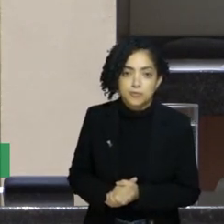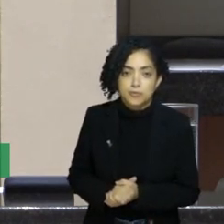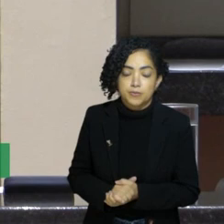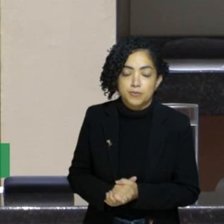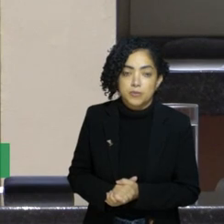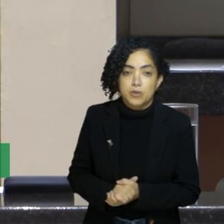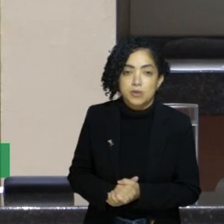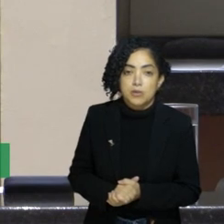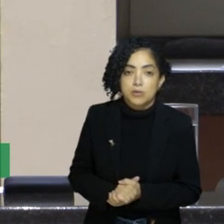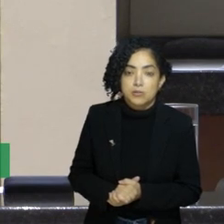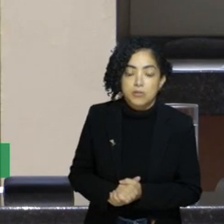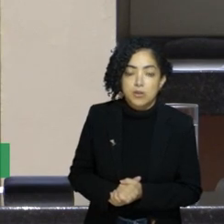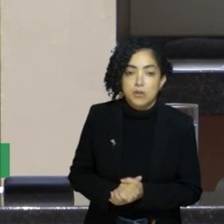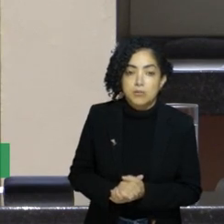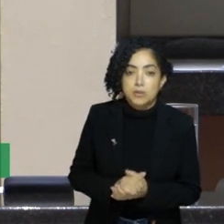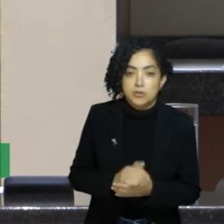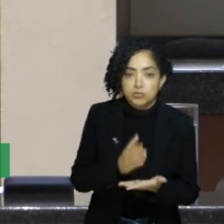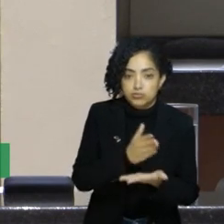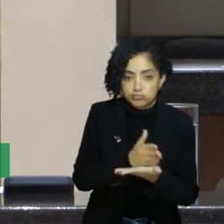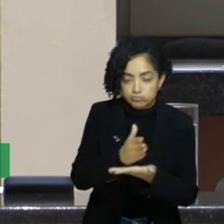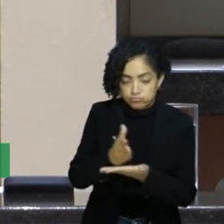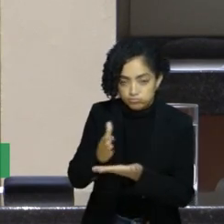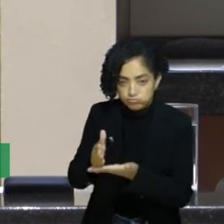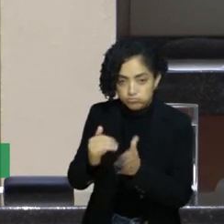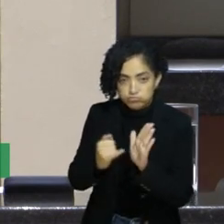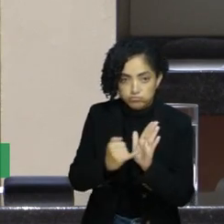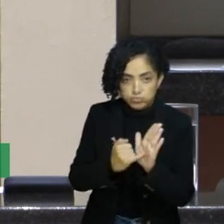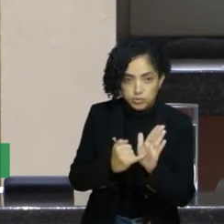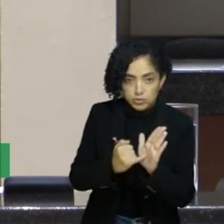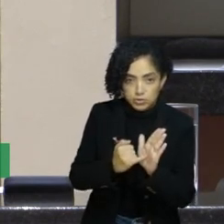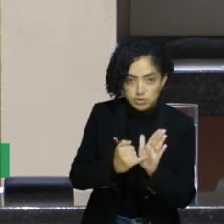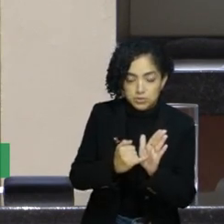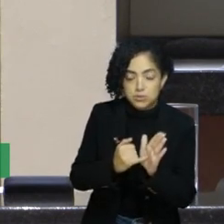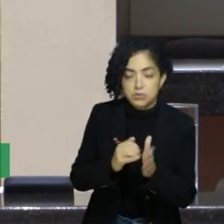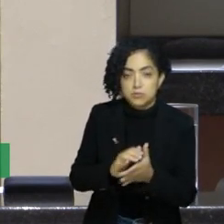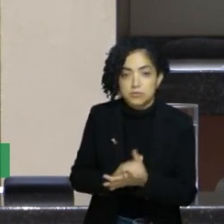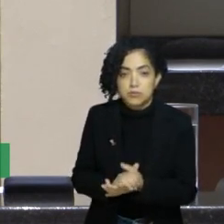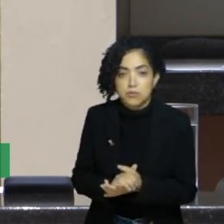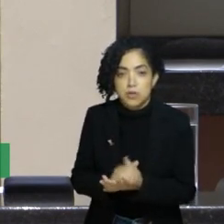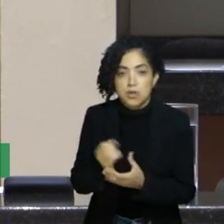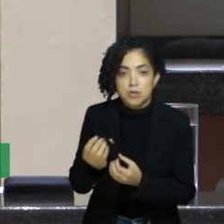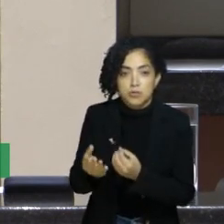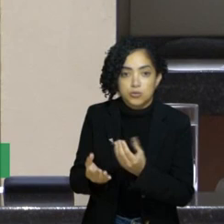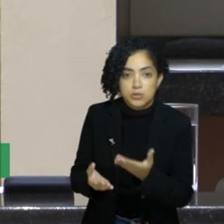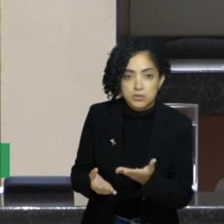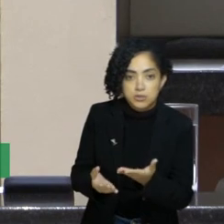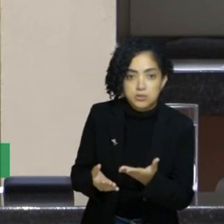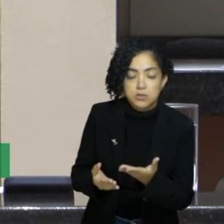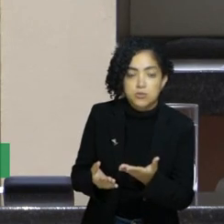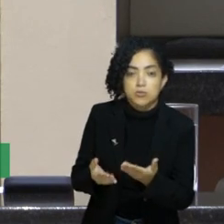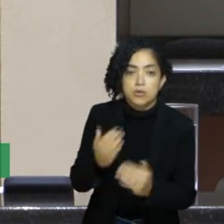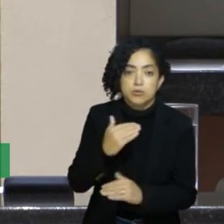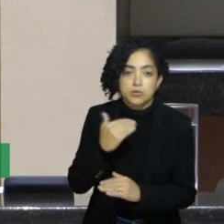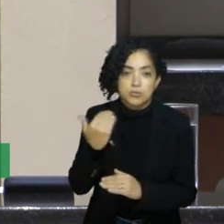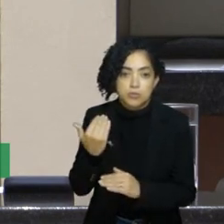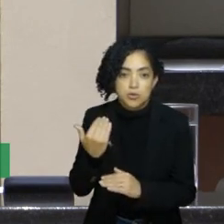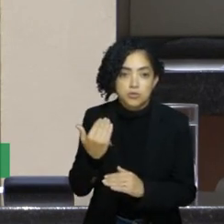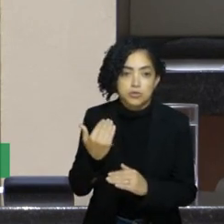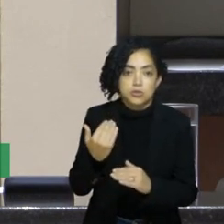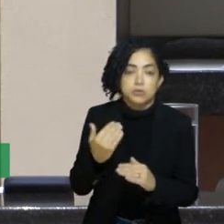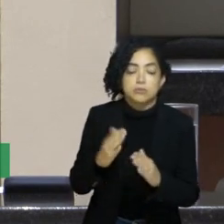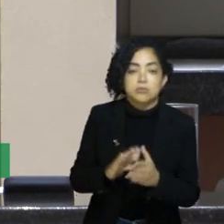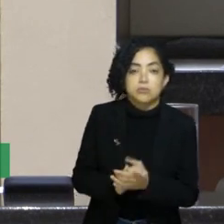para possibilitar o parcelamento do imposto sobre transmissão, causa-mortes e doação de quaisquer bens ou